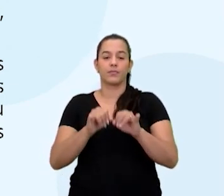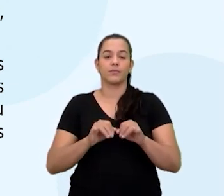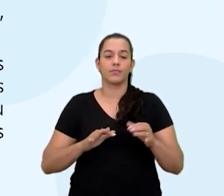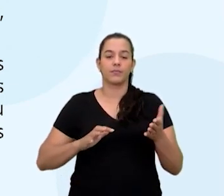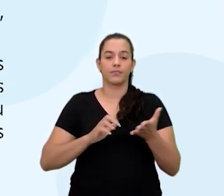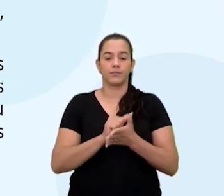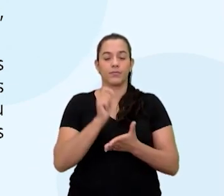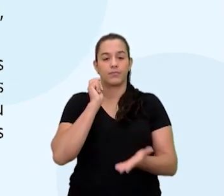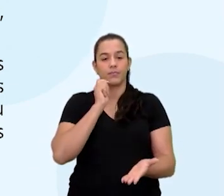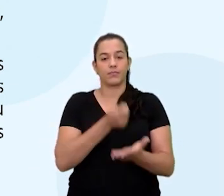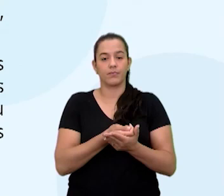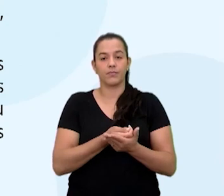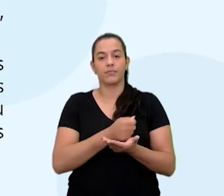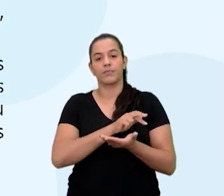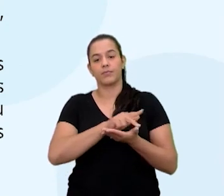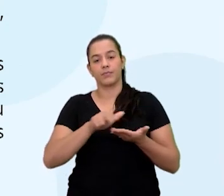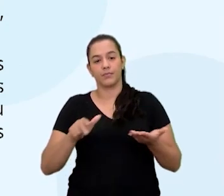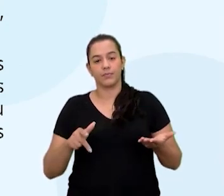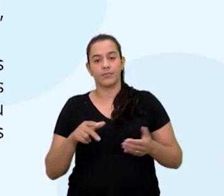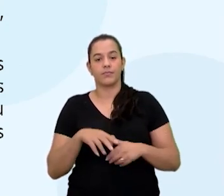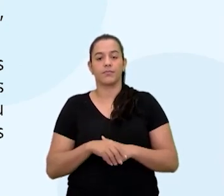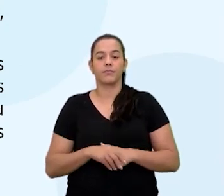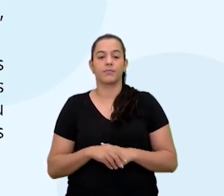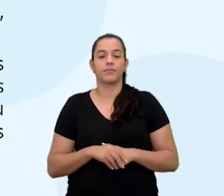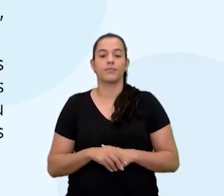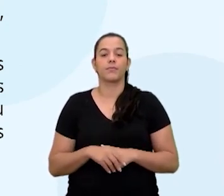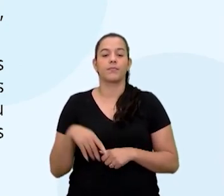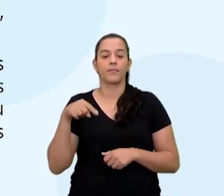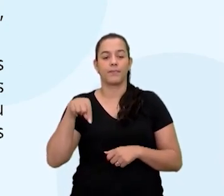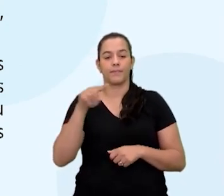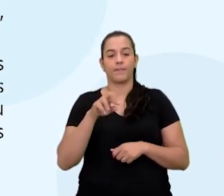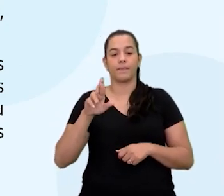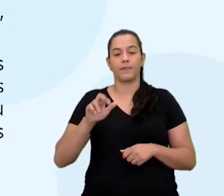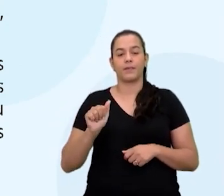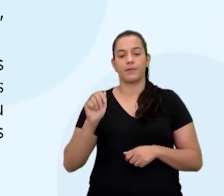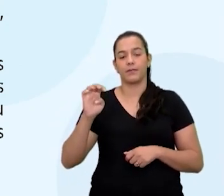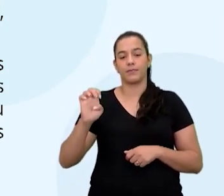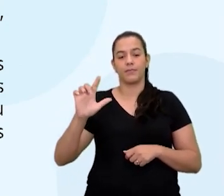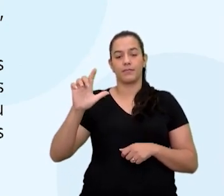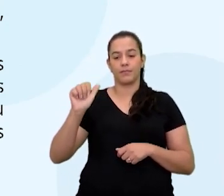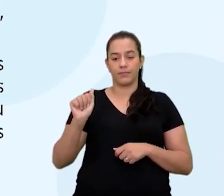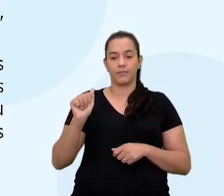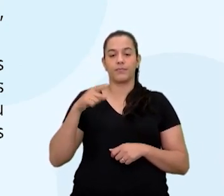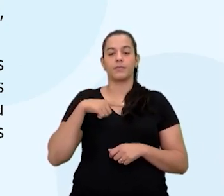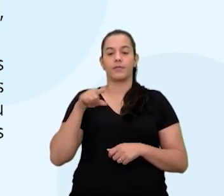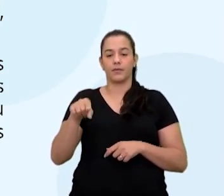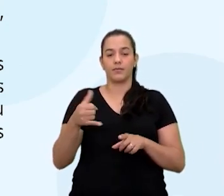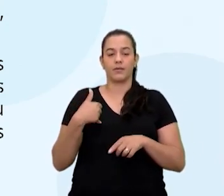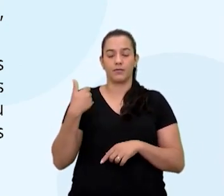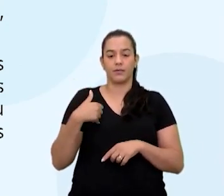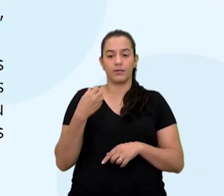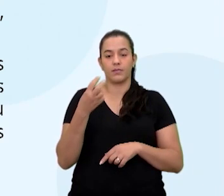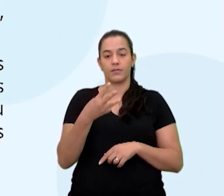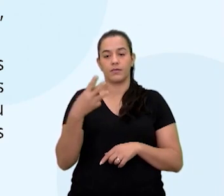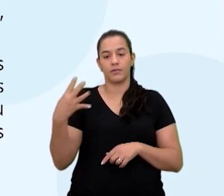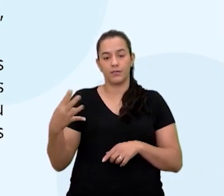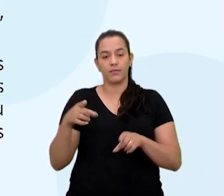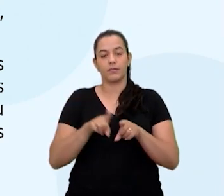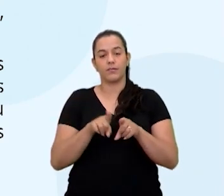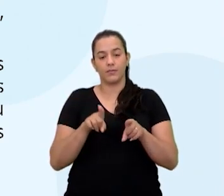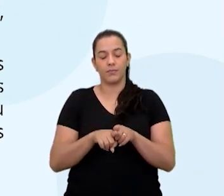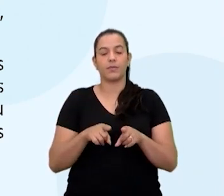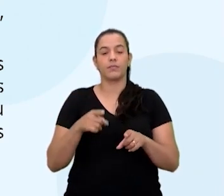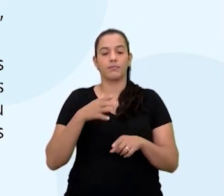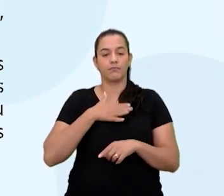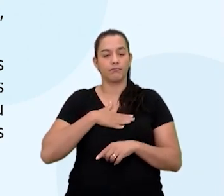pagamentos em moedas digitais. A dona de casa, Rafaela Conte de Souza, 34 anos, também foi impactada pela ação.